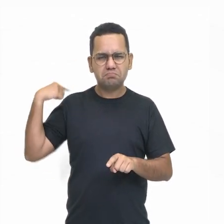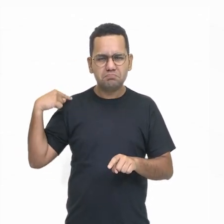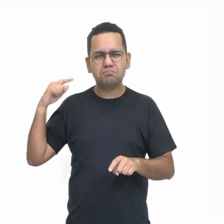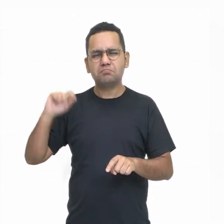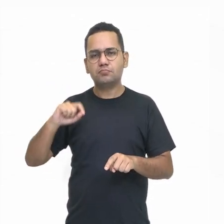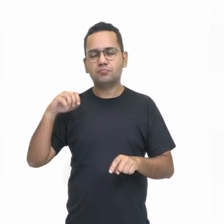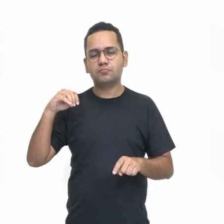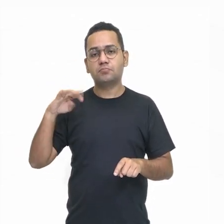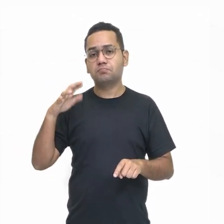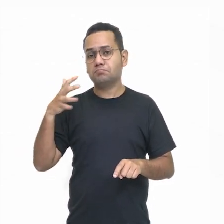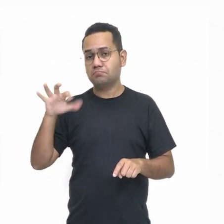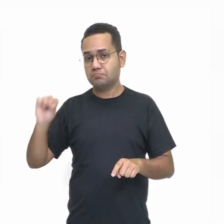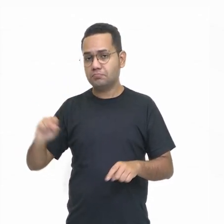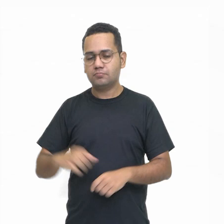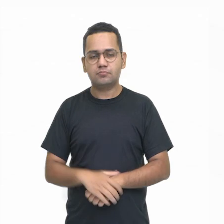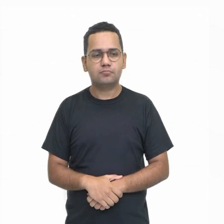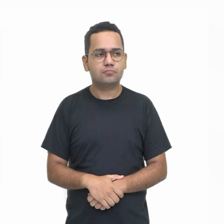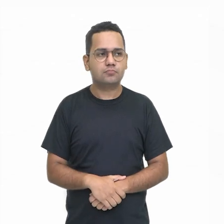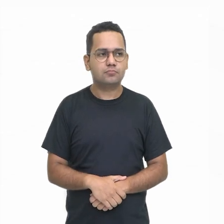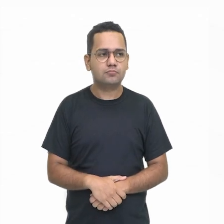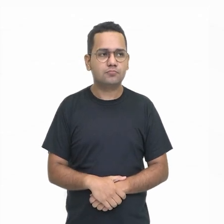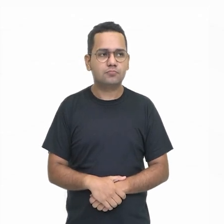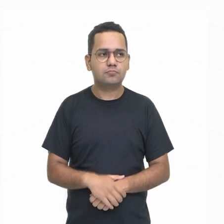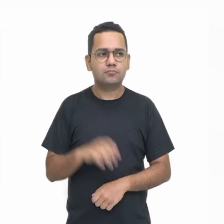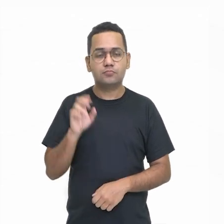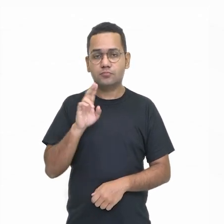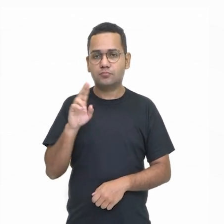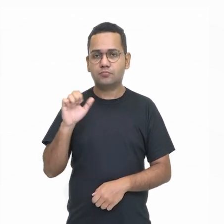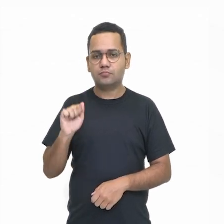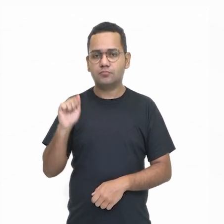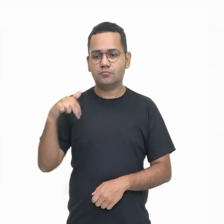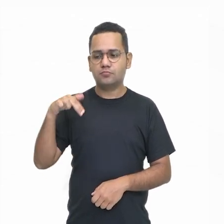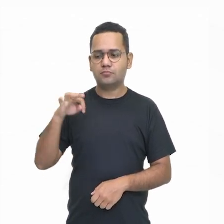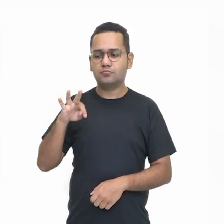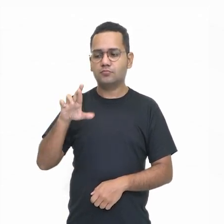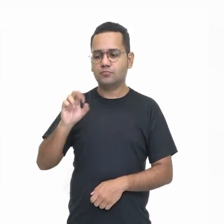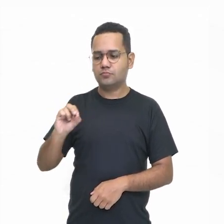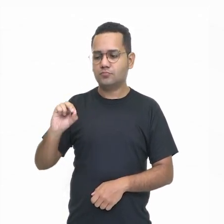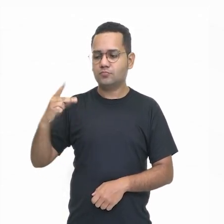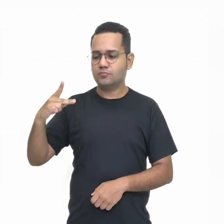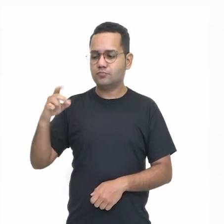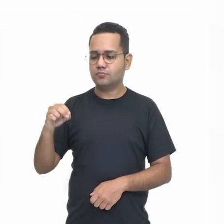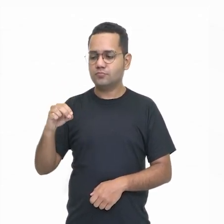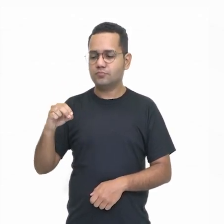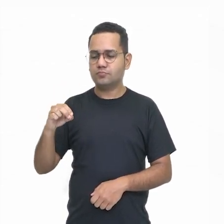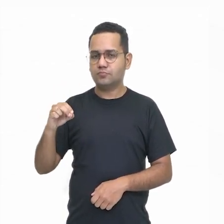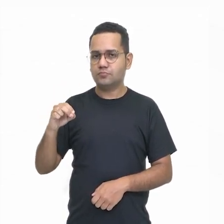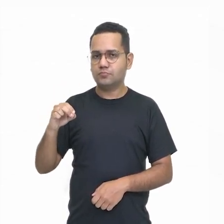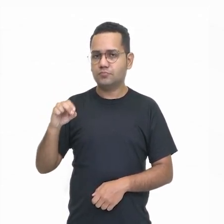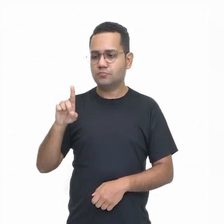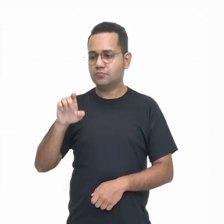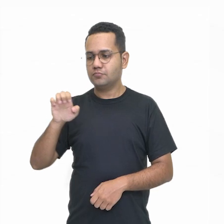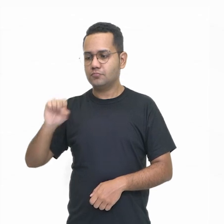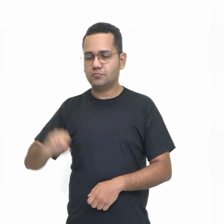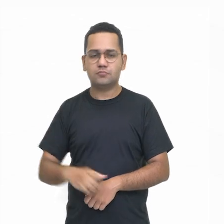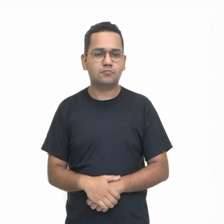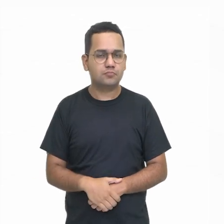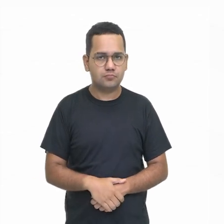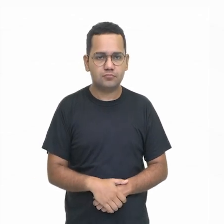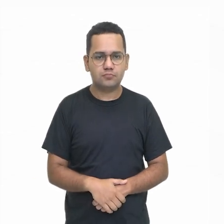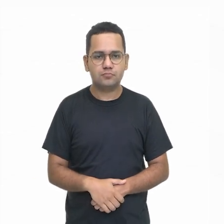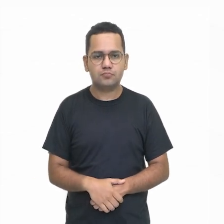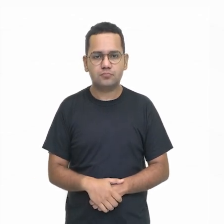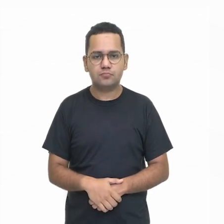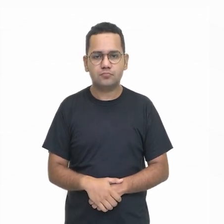ficaram conhecidos, que são os antropóides, né? Então, a evolução humana corresponde